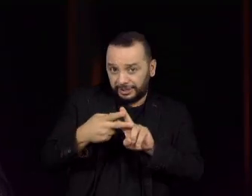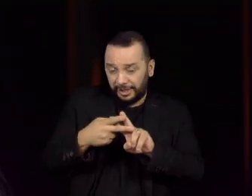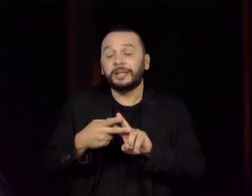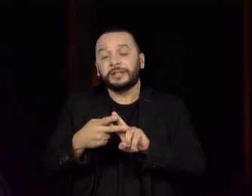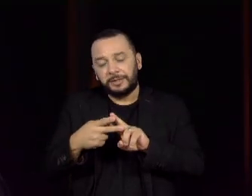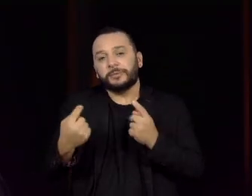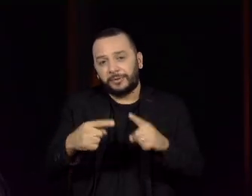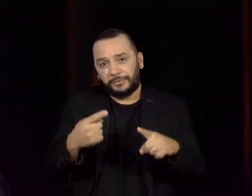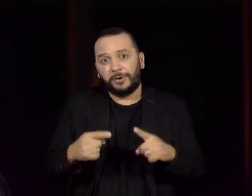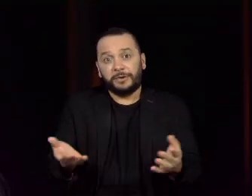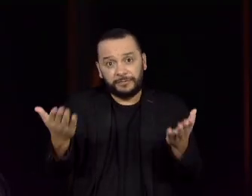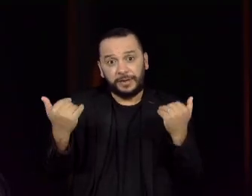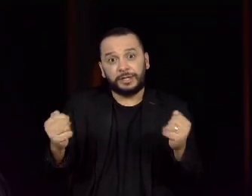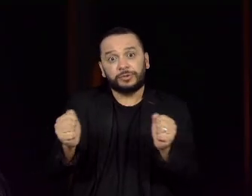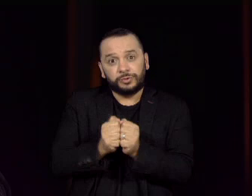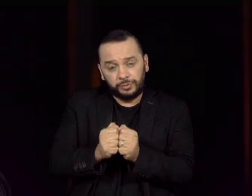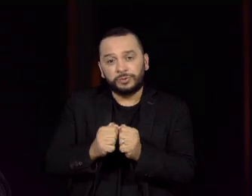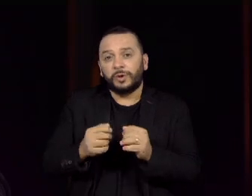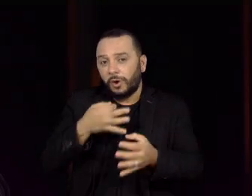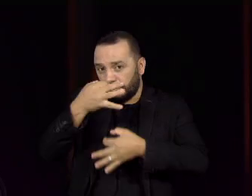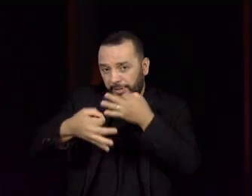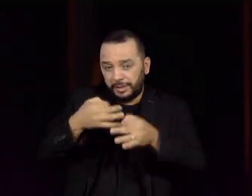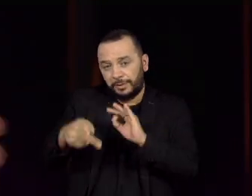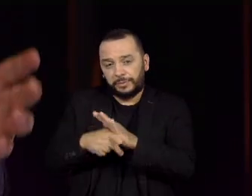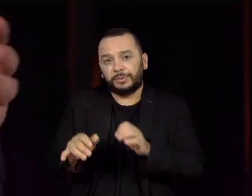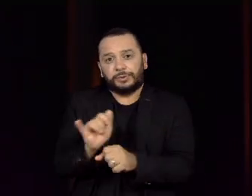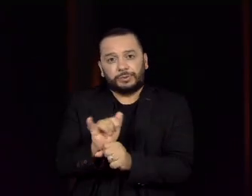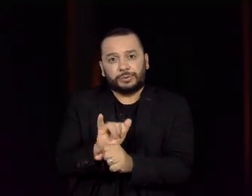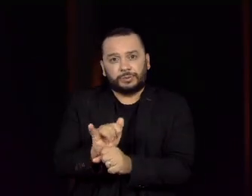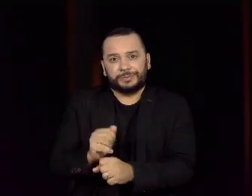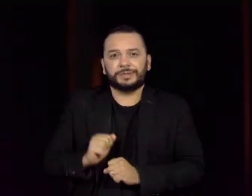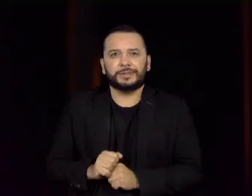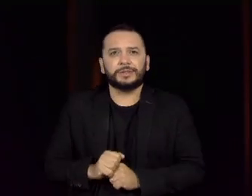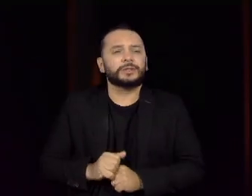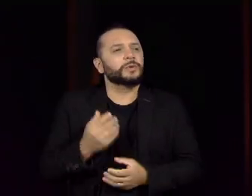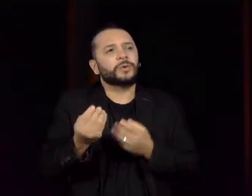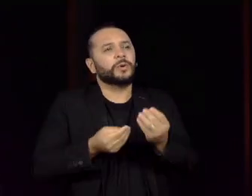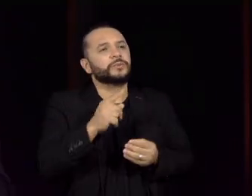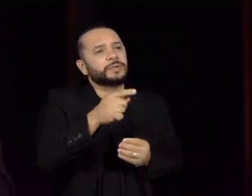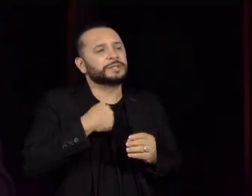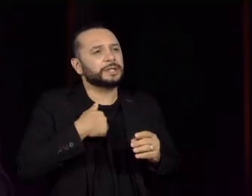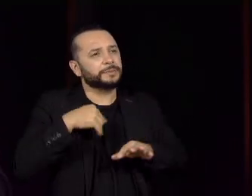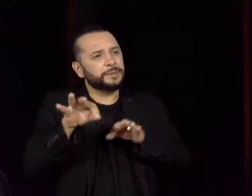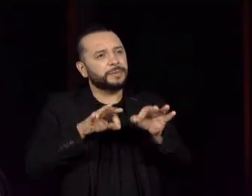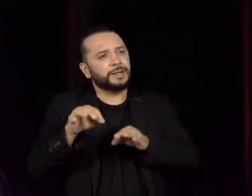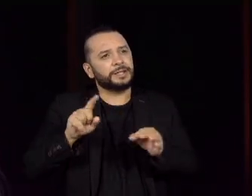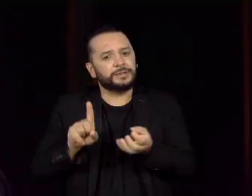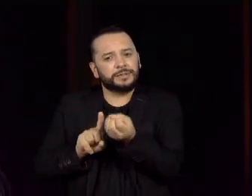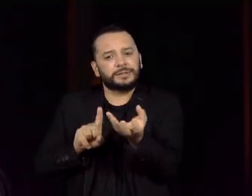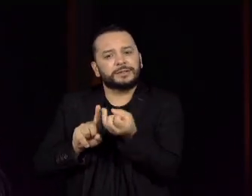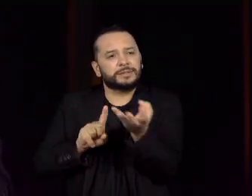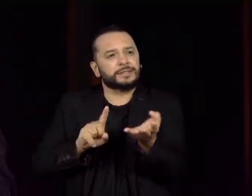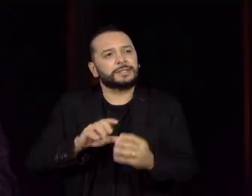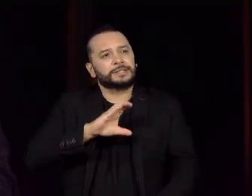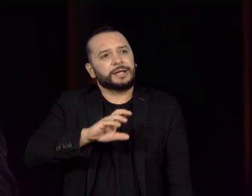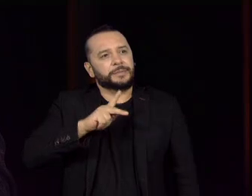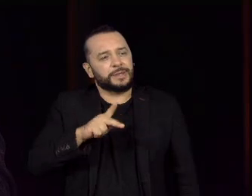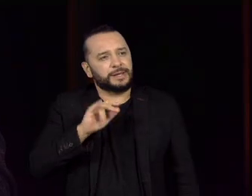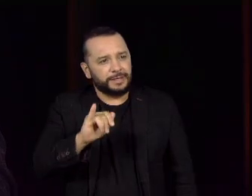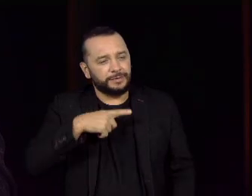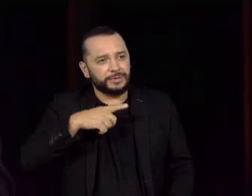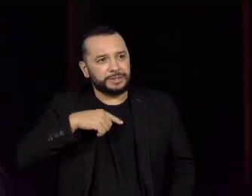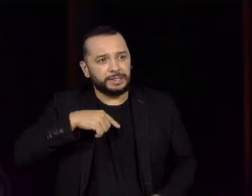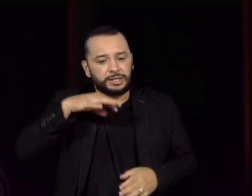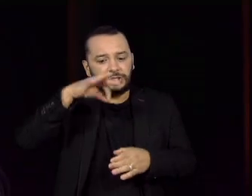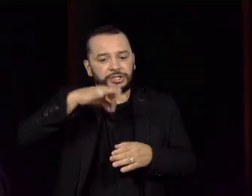Provoque comentários do YouTube. Ô Mandetta, como que você está se preparando aí para depor na CPI? Chá de